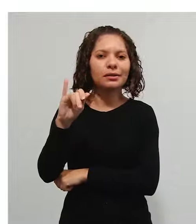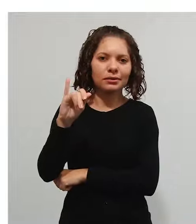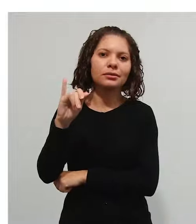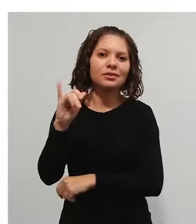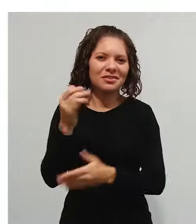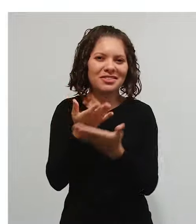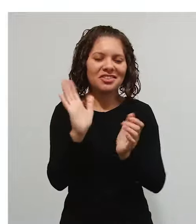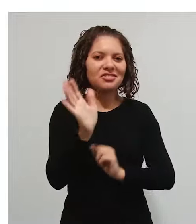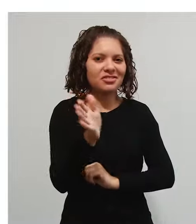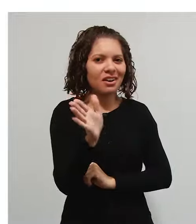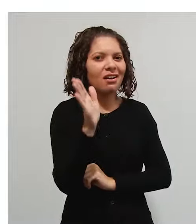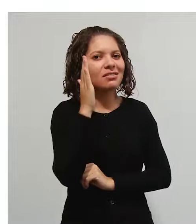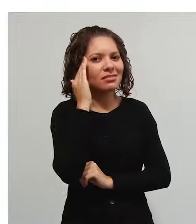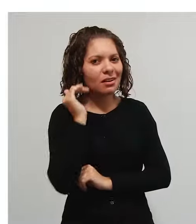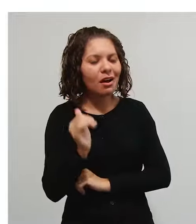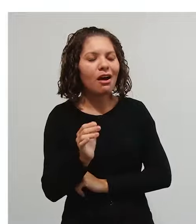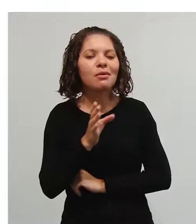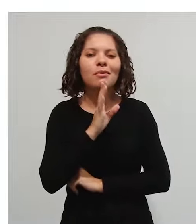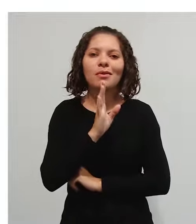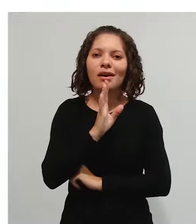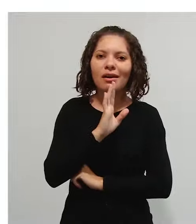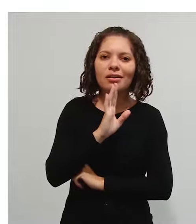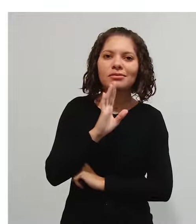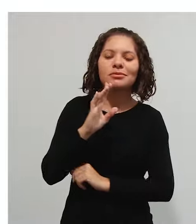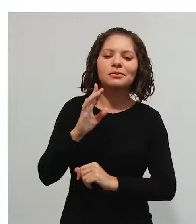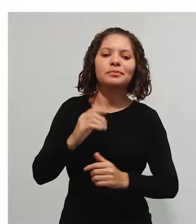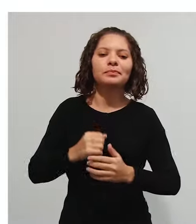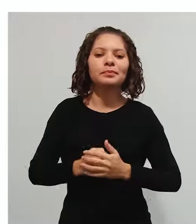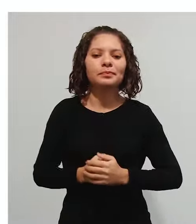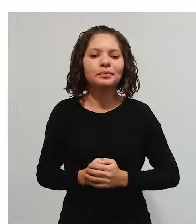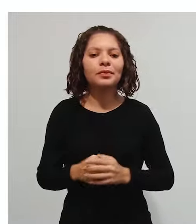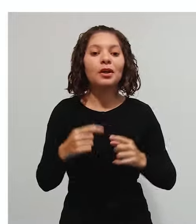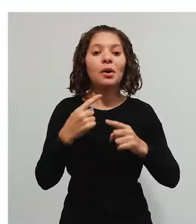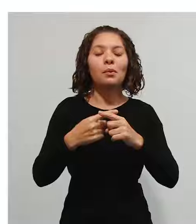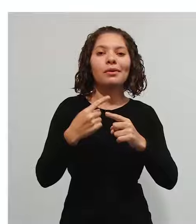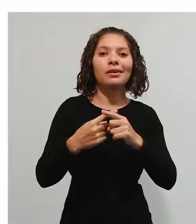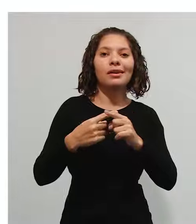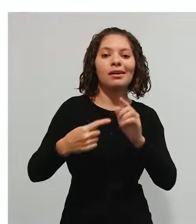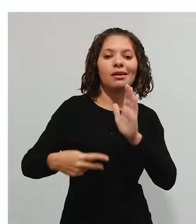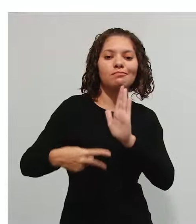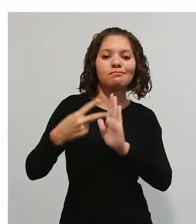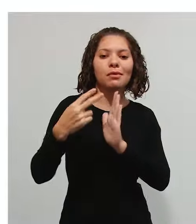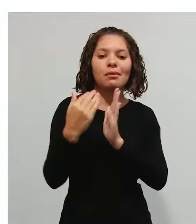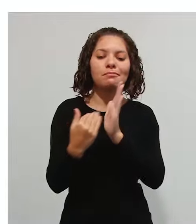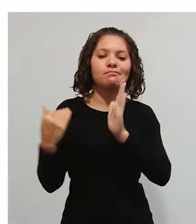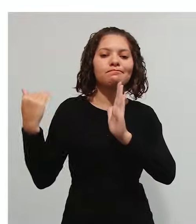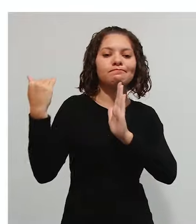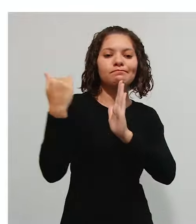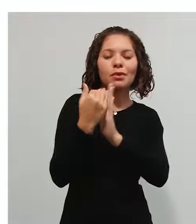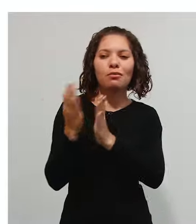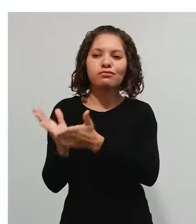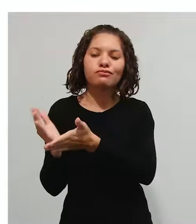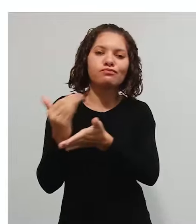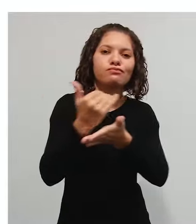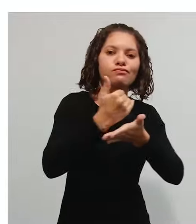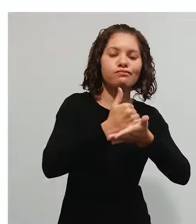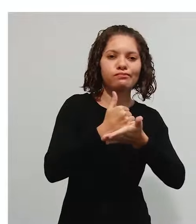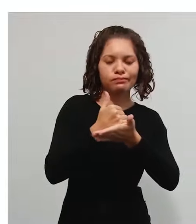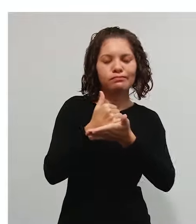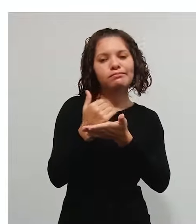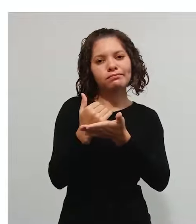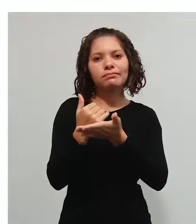conhecido porque ele é simplesmente a segunda maior arrecadação dos impostos federais né